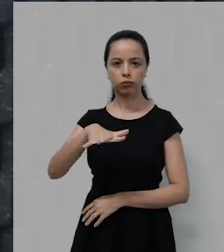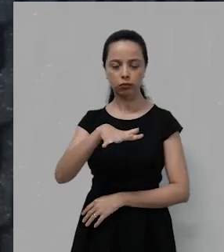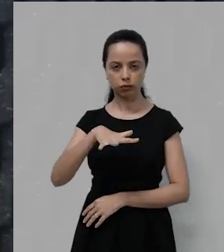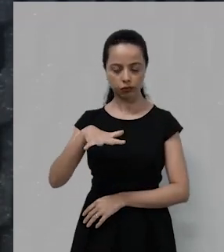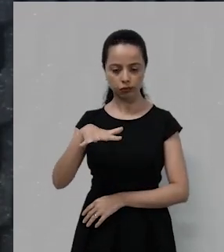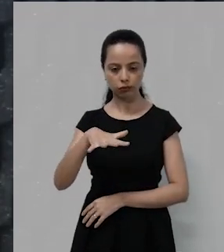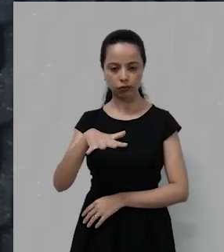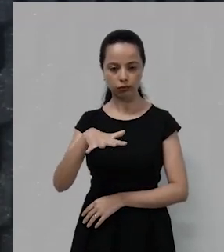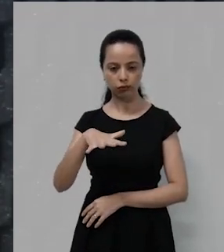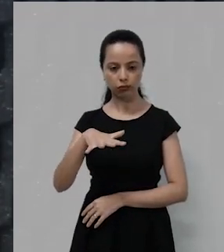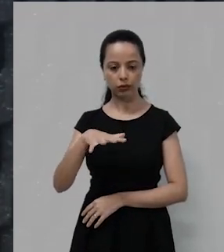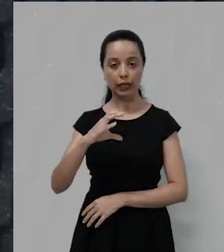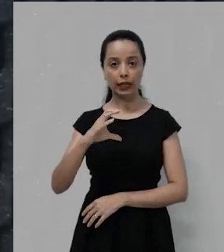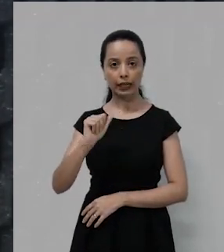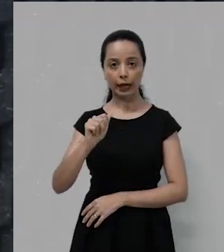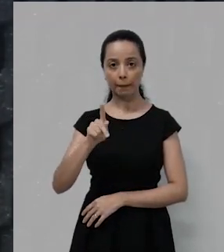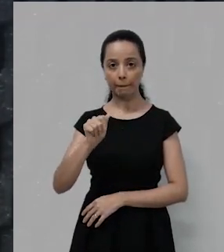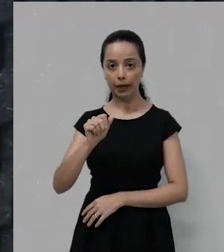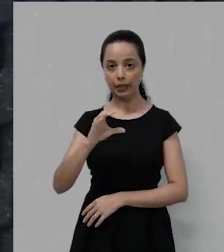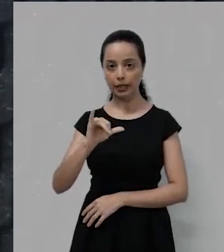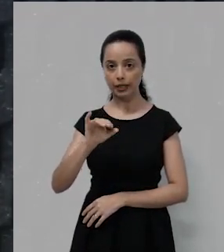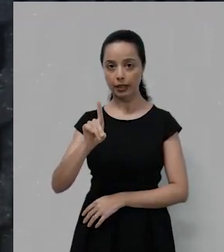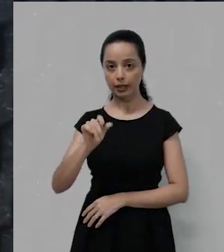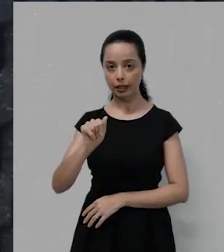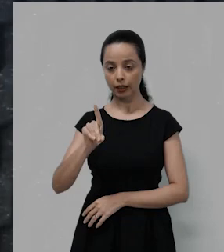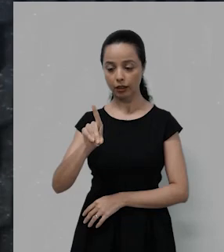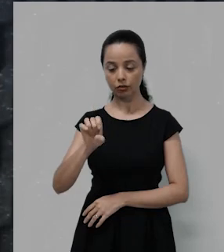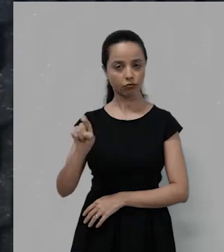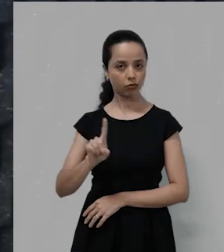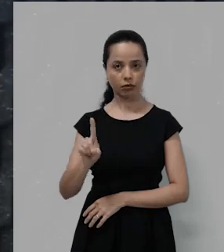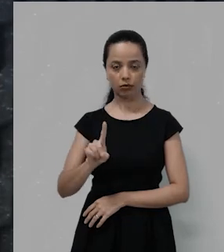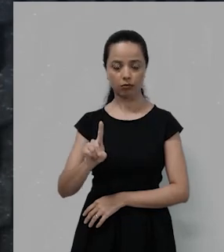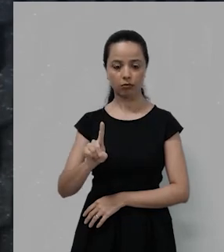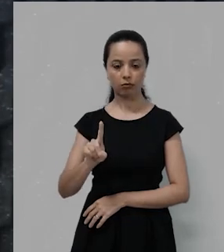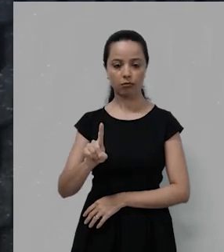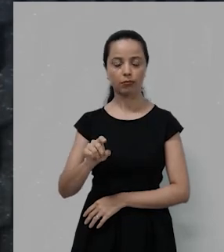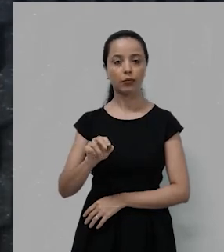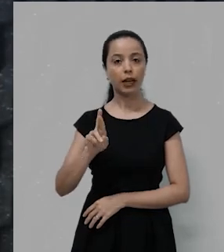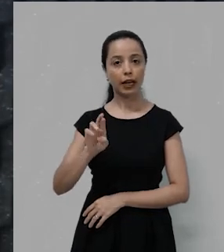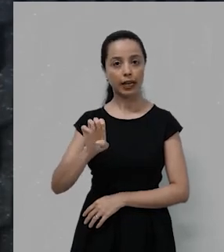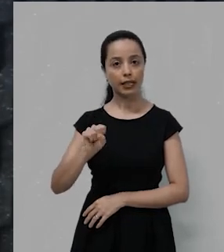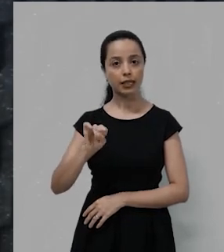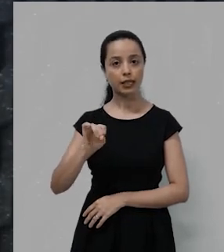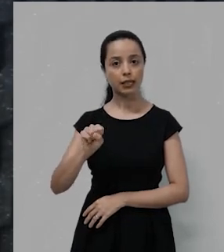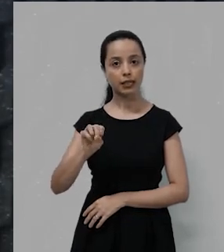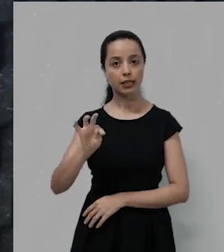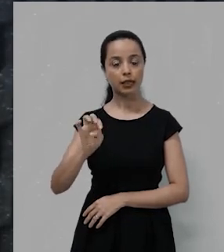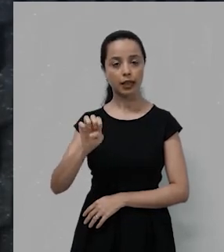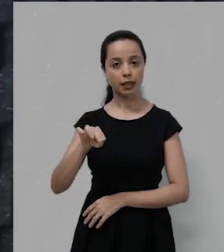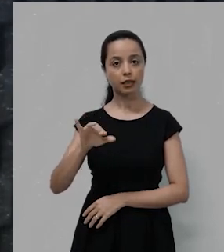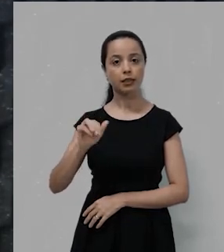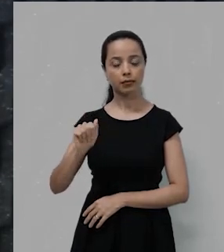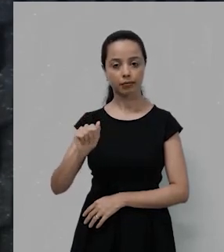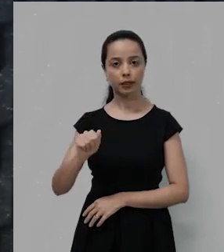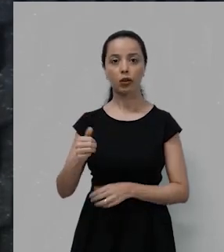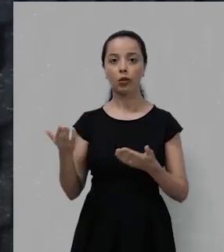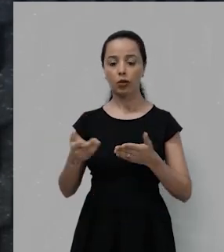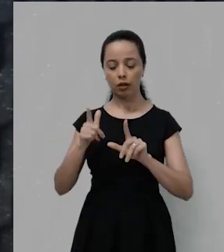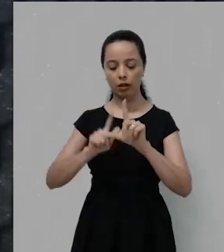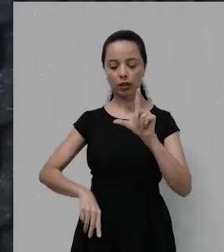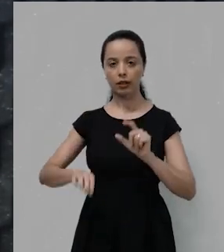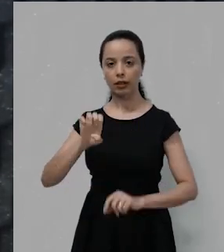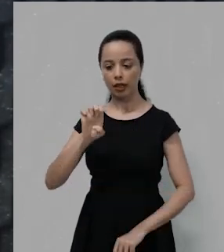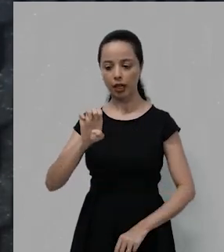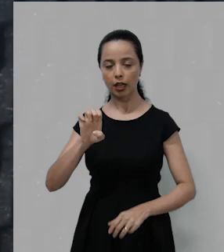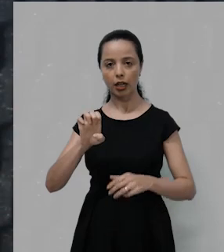capacidade de carga, pessoal, é a resistência do meio. E a letra E, ele está dizendo o seguinte: o número máximo de indivíduos que